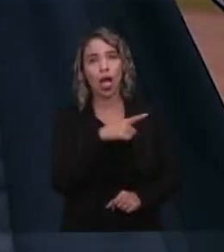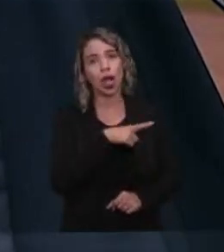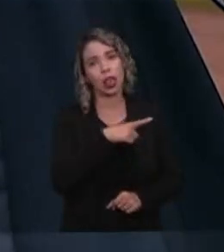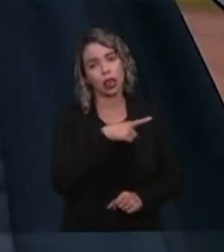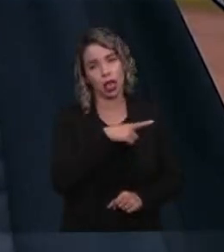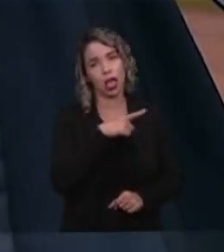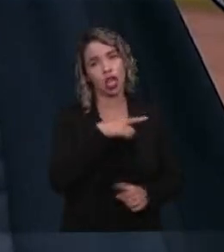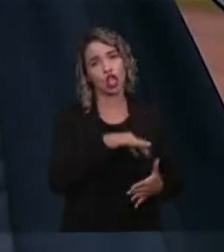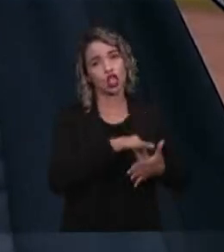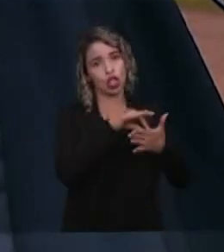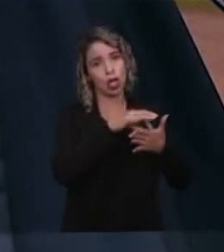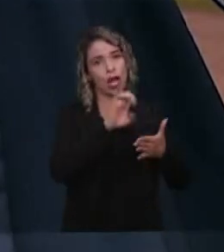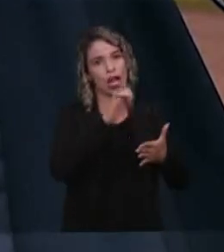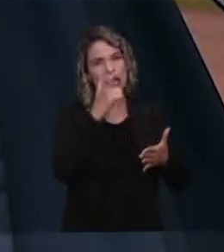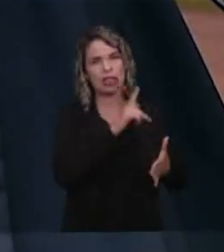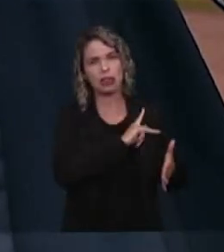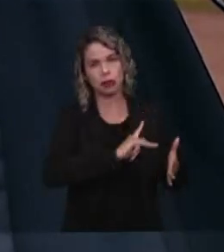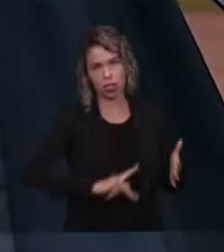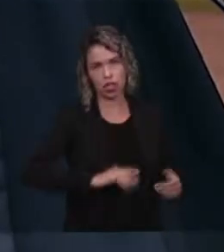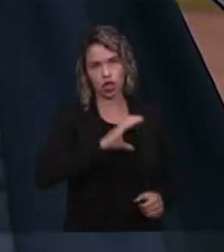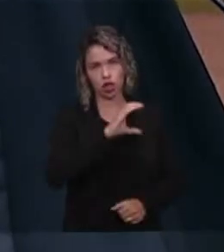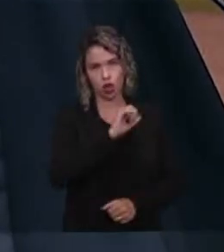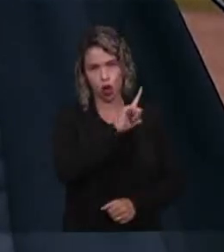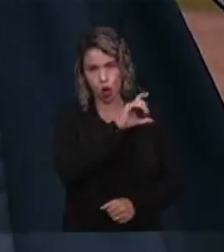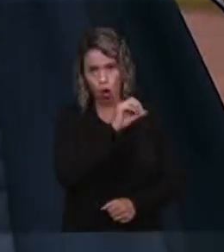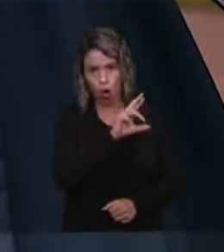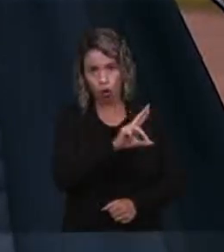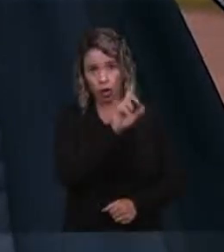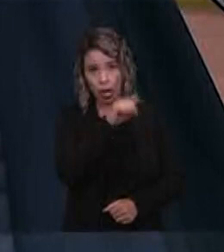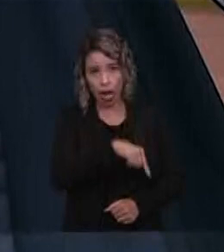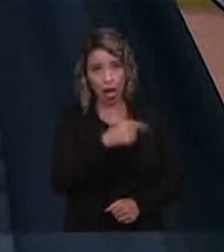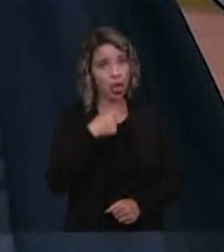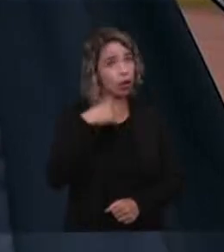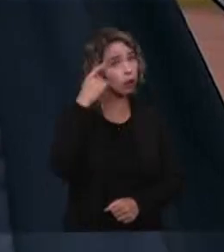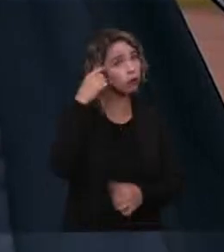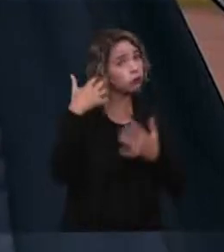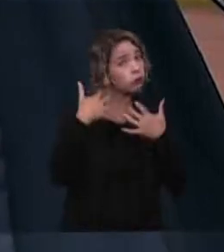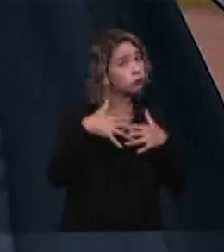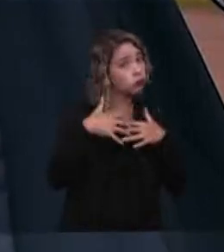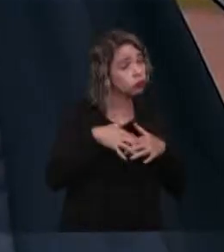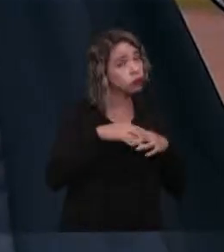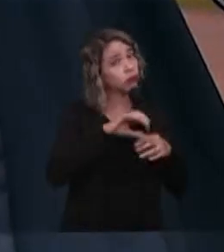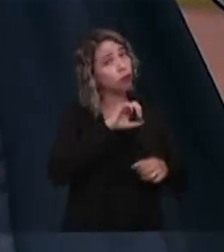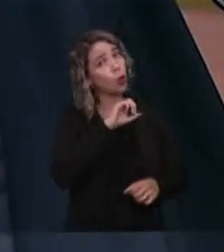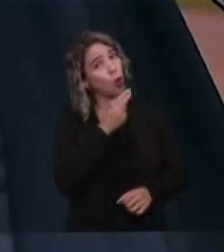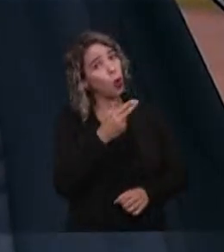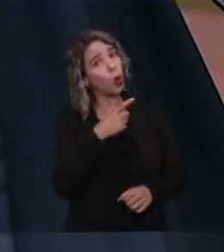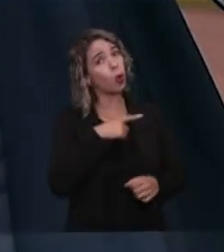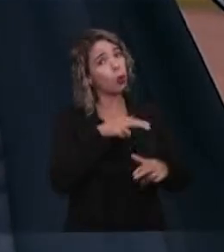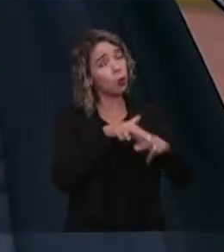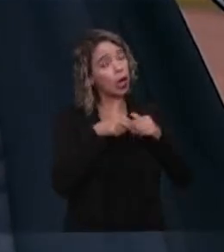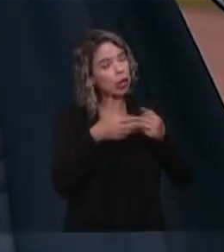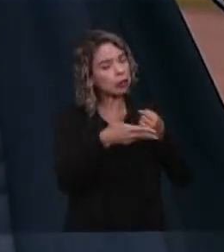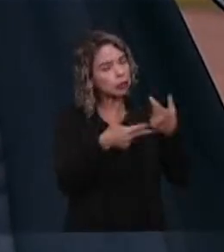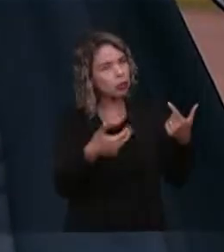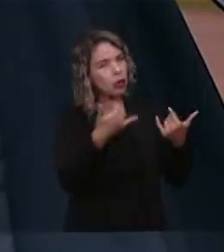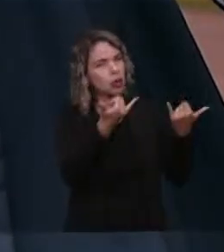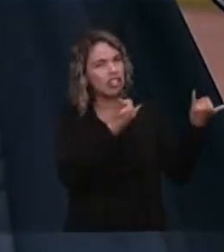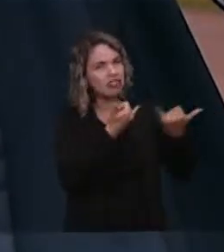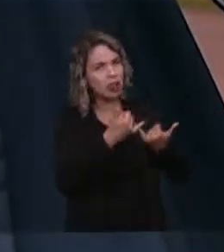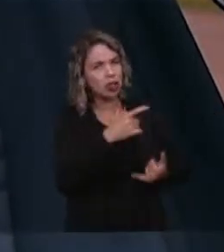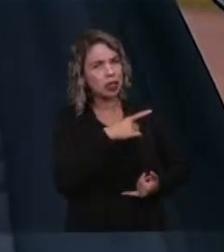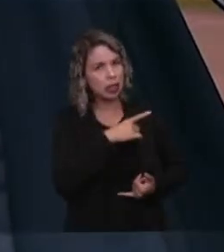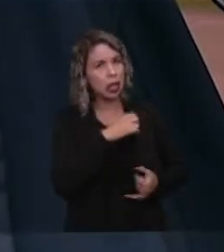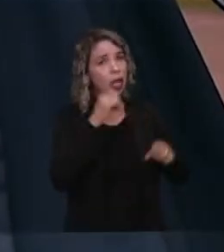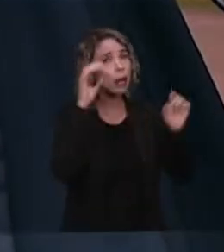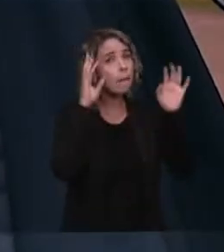teria sido indicado pelo ex-presidente Fernando Collor. Esta informação é uma dedução? O senhor deduziu isso com base no que o senhor ouviu dizer?